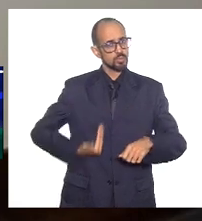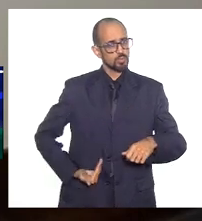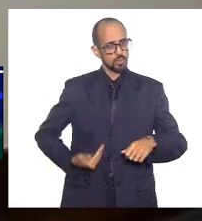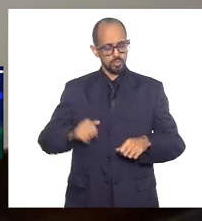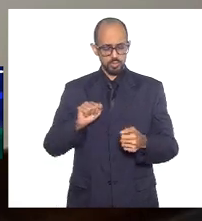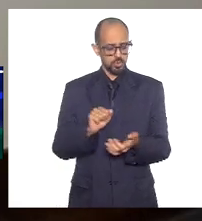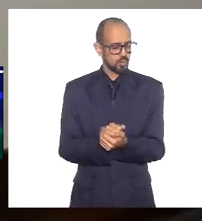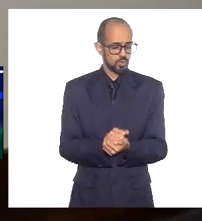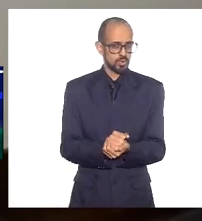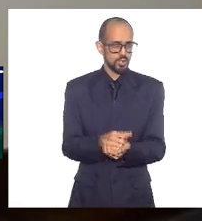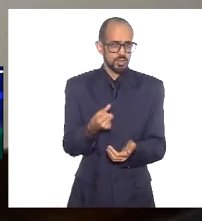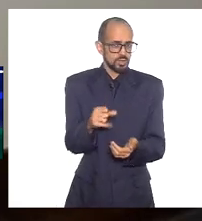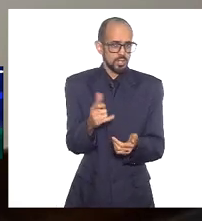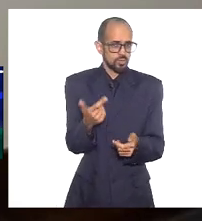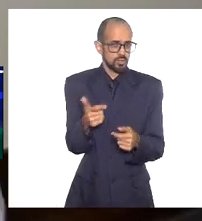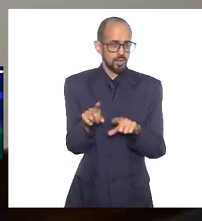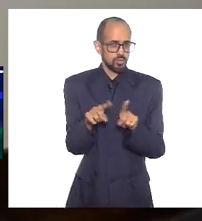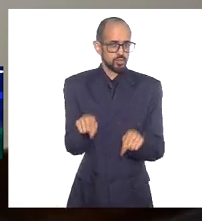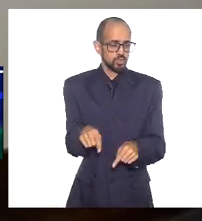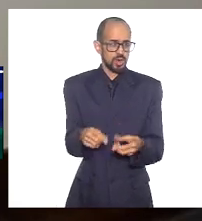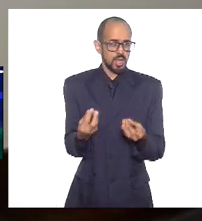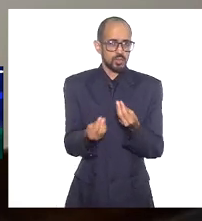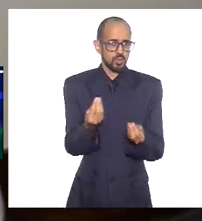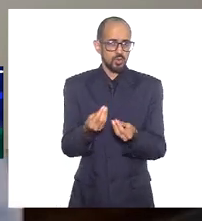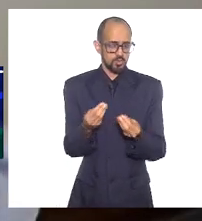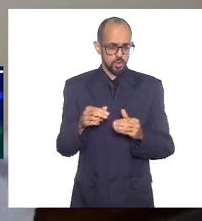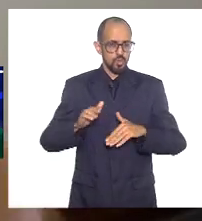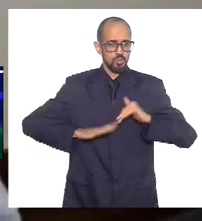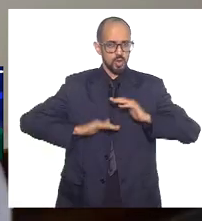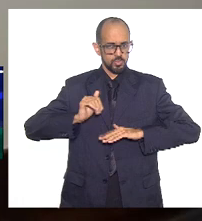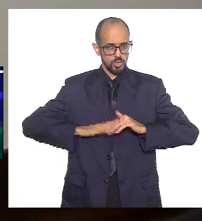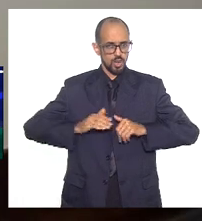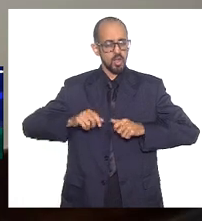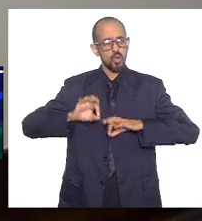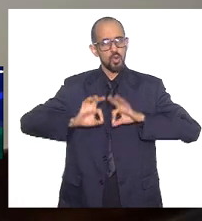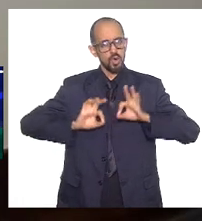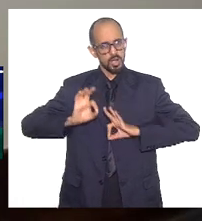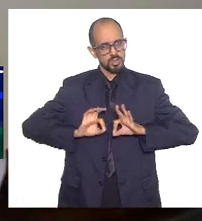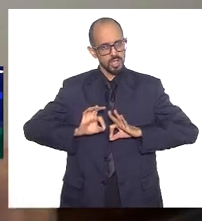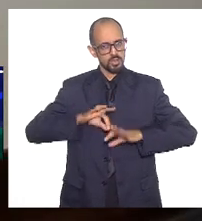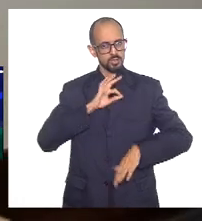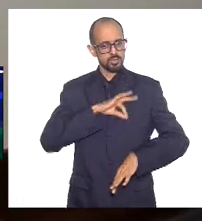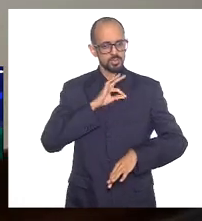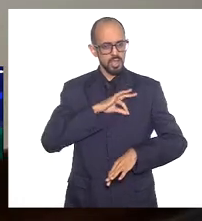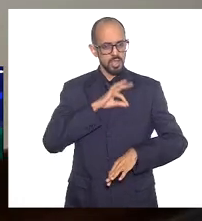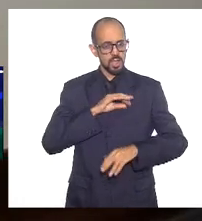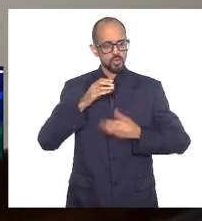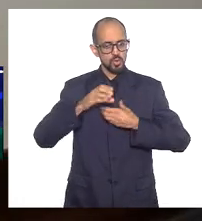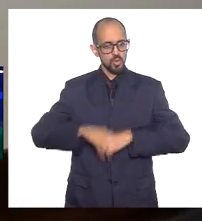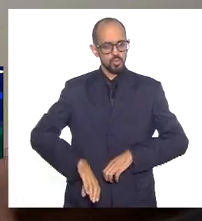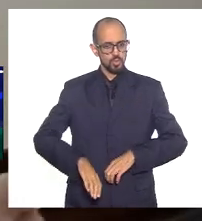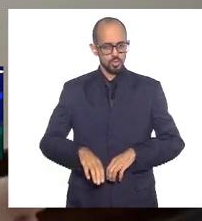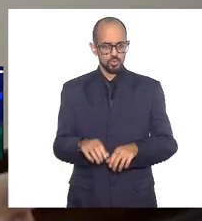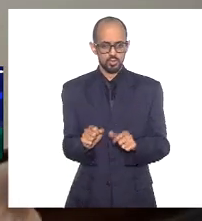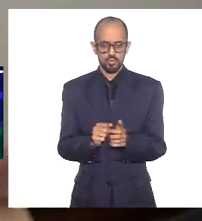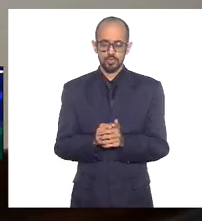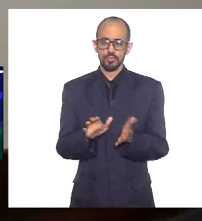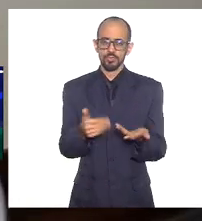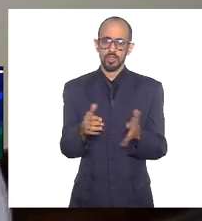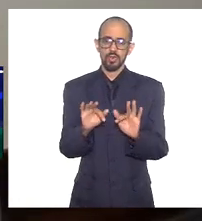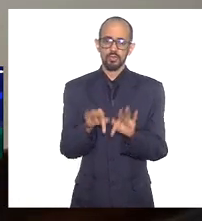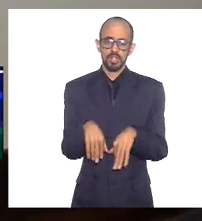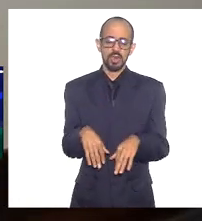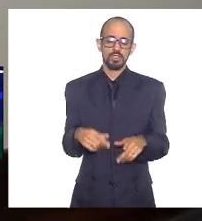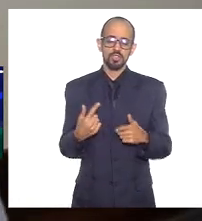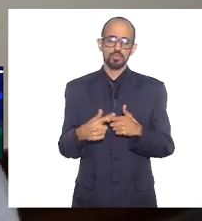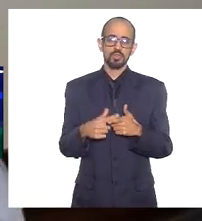e servidores cumprindo as suas tarefas com carreira organizada com salários enfim com concurso público e aí concluo já está no meu tempo eu